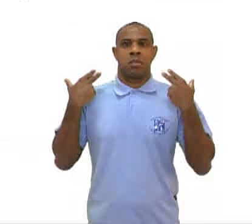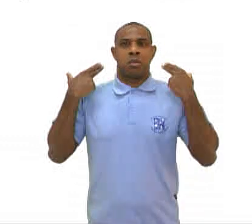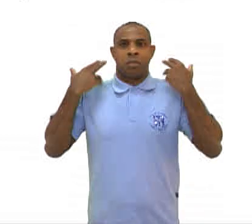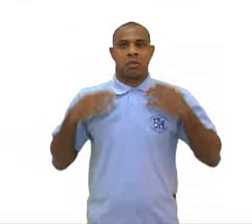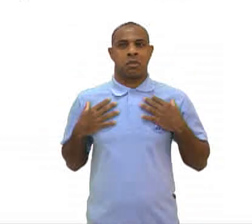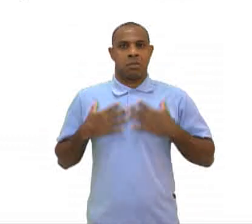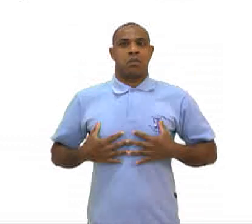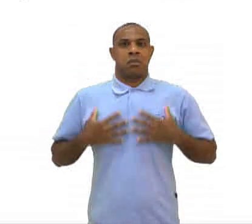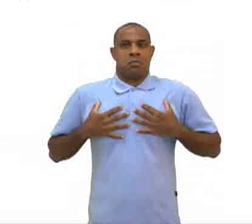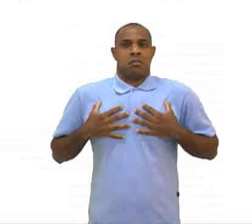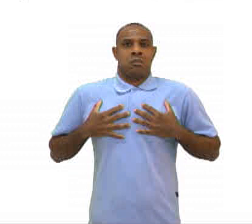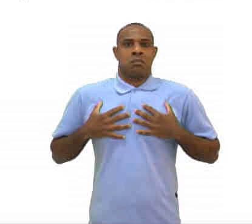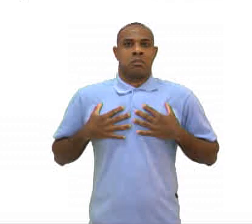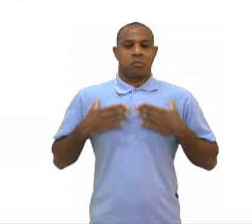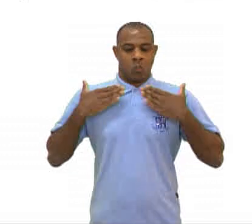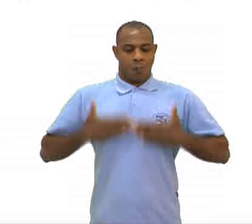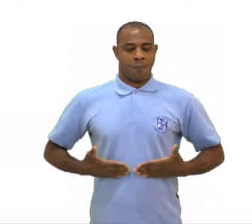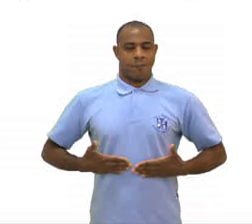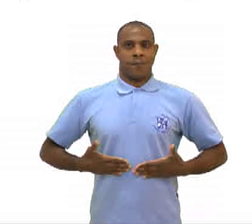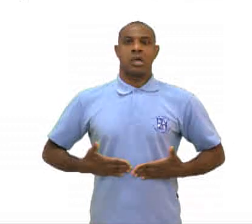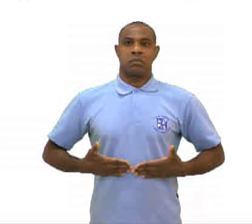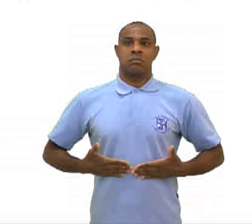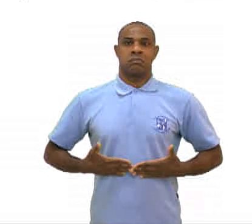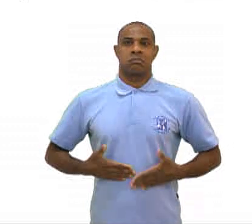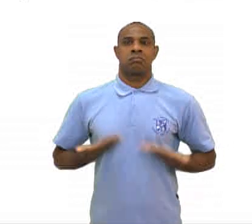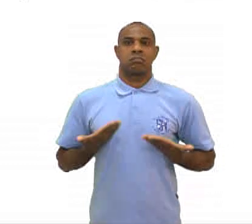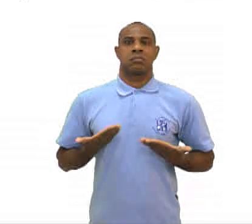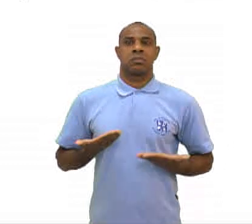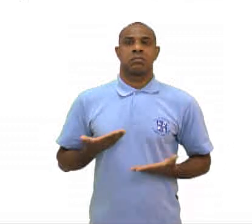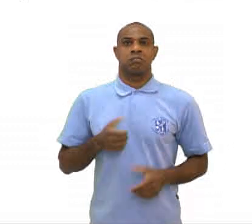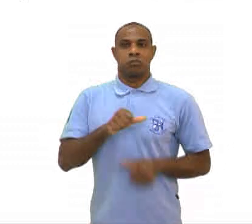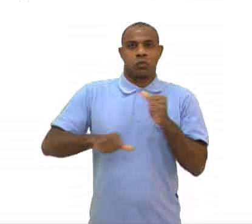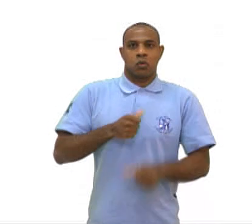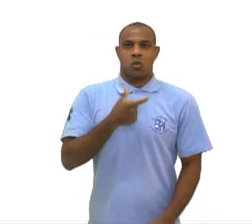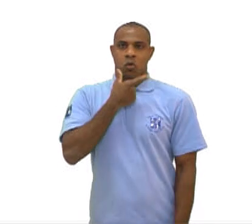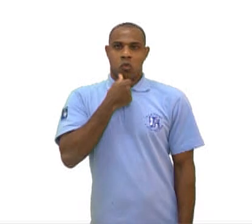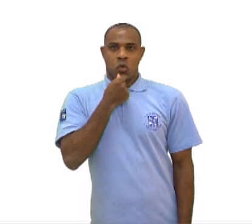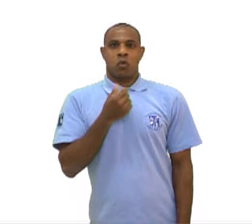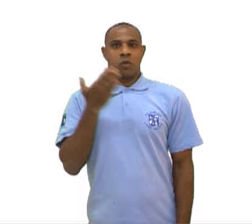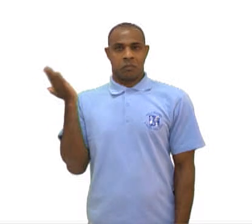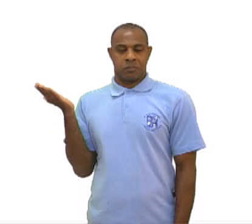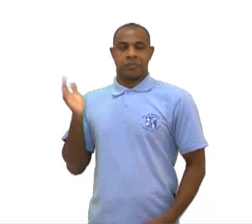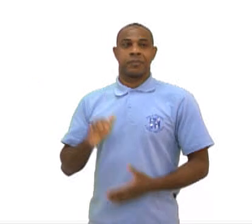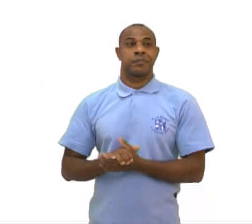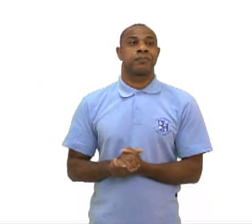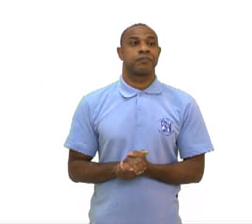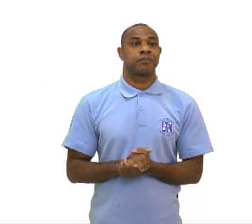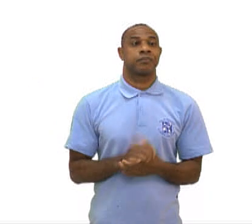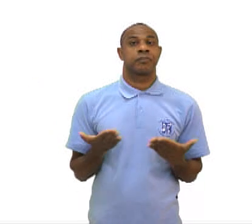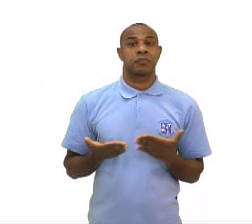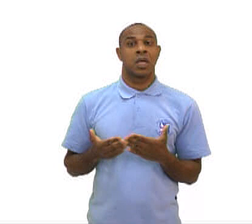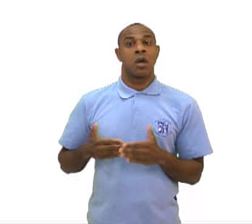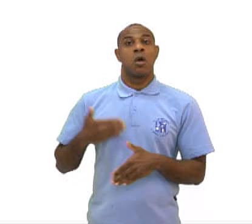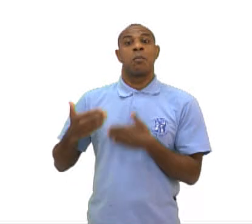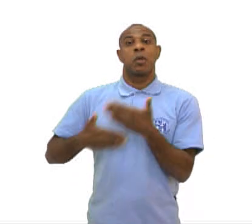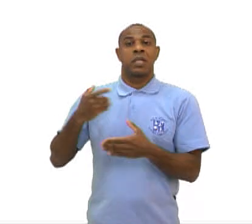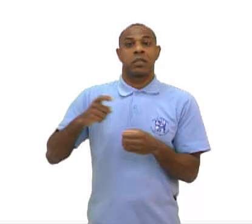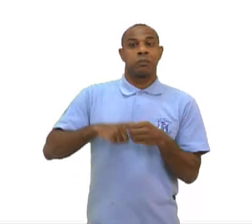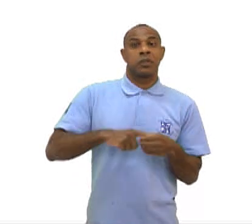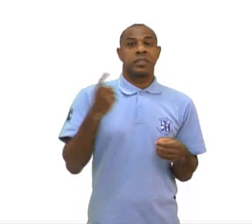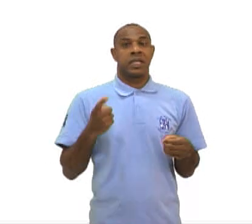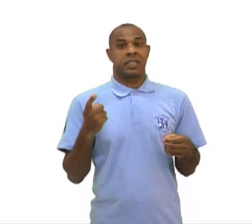homem e incorporou-se às fileiras de brasileiras com o nome de Soldado Medeiros. Vamos às alternativas. No processo de independência do